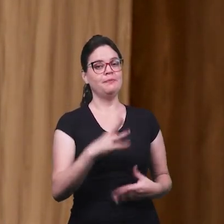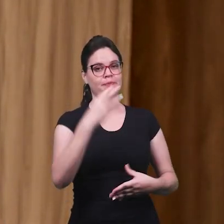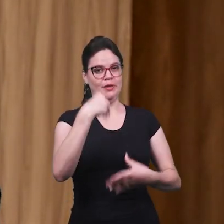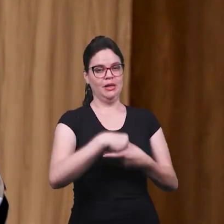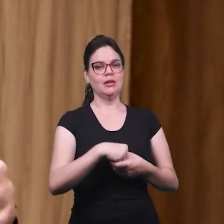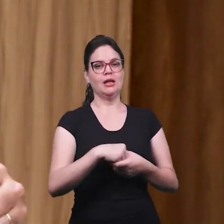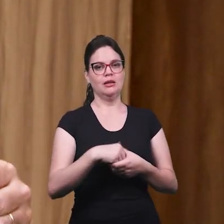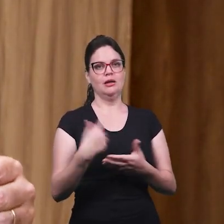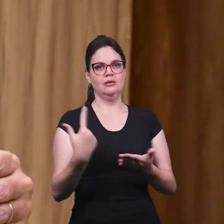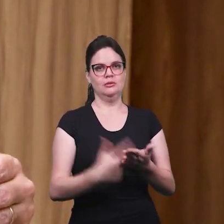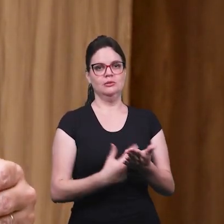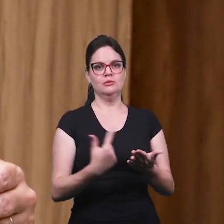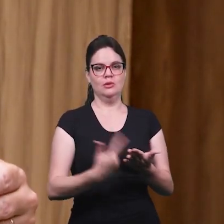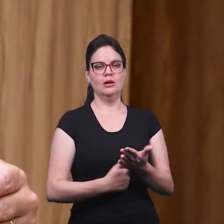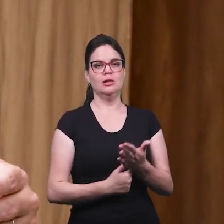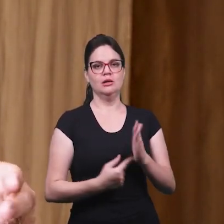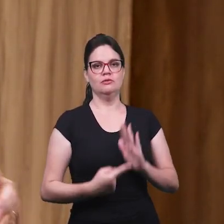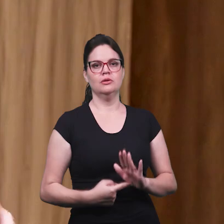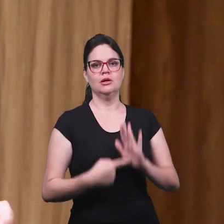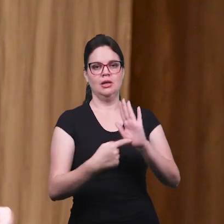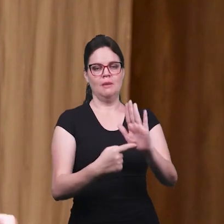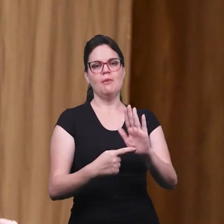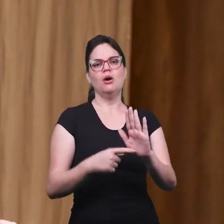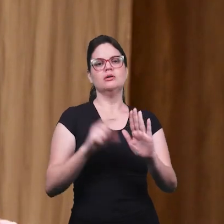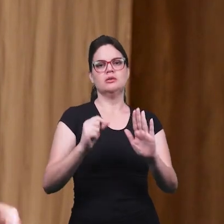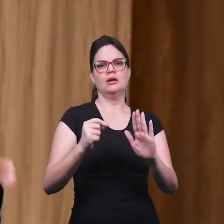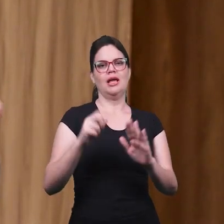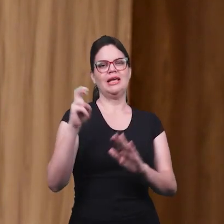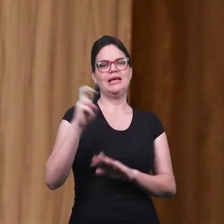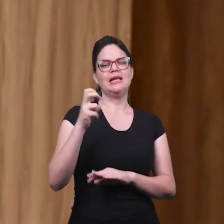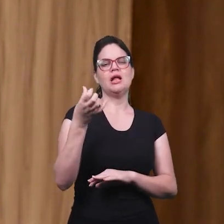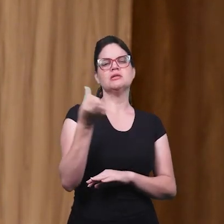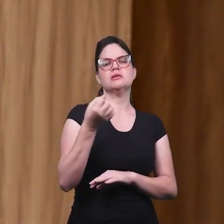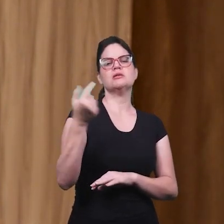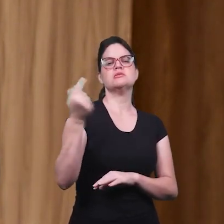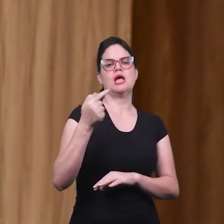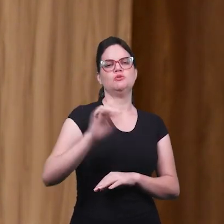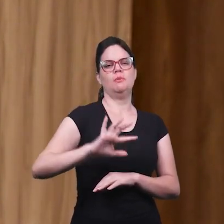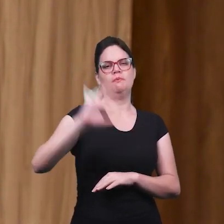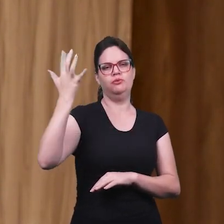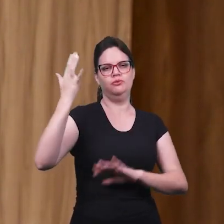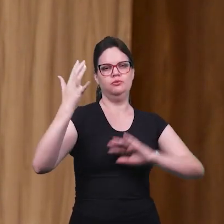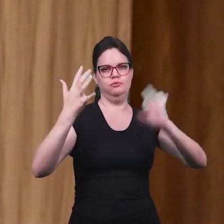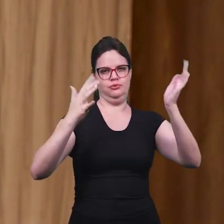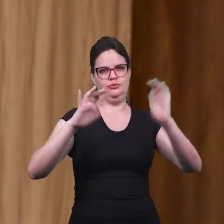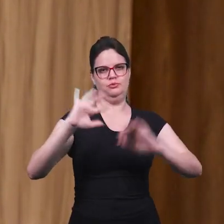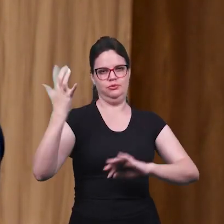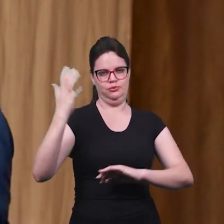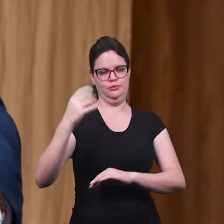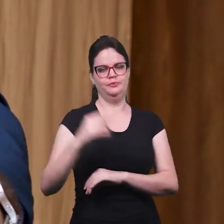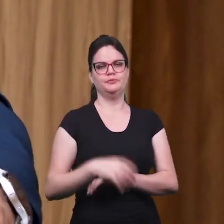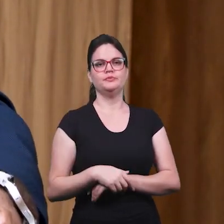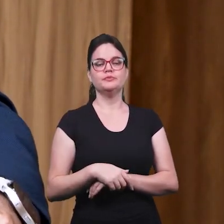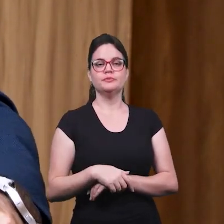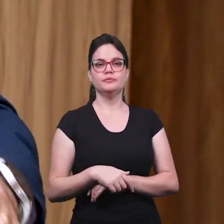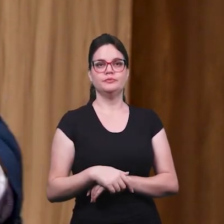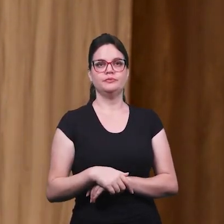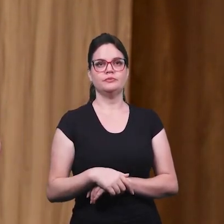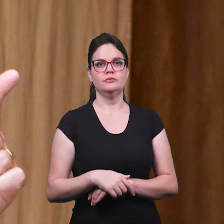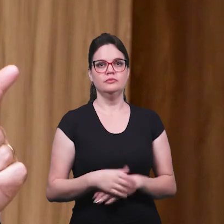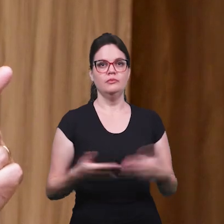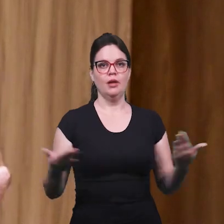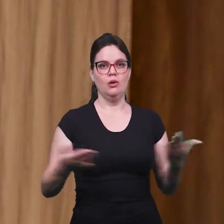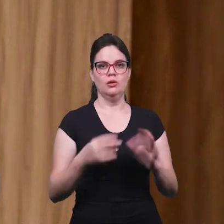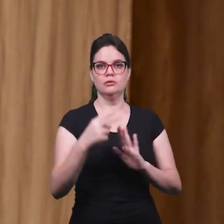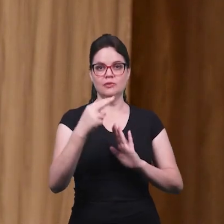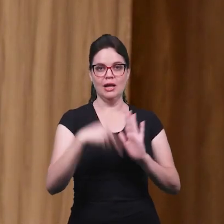das próximas trombetas, após a 4ª trombeta. E o texto que nós vamos usar como base aqui para falar